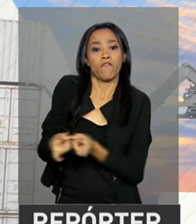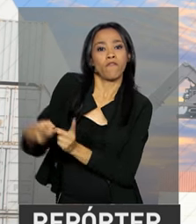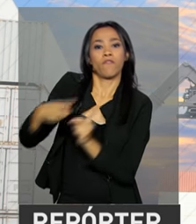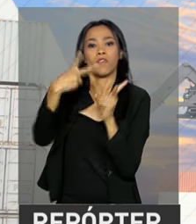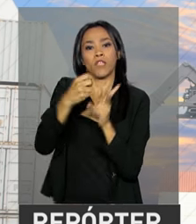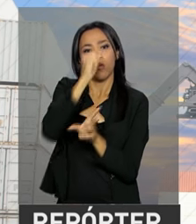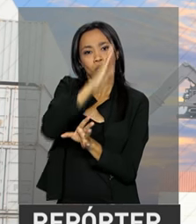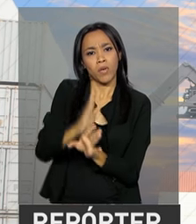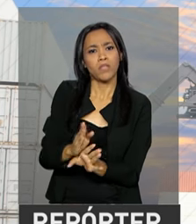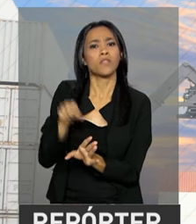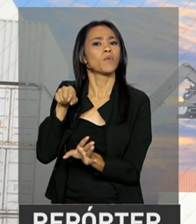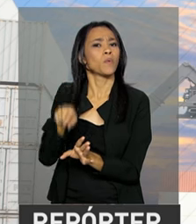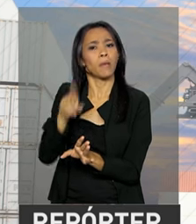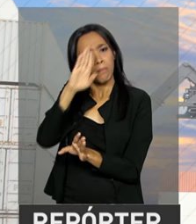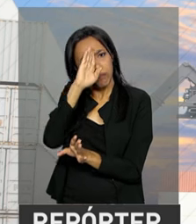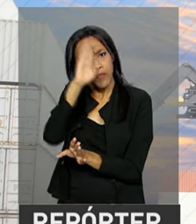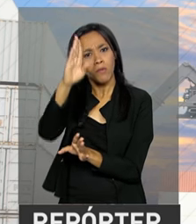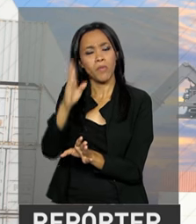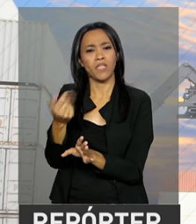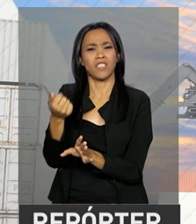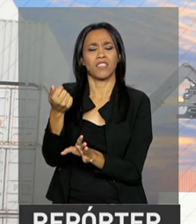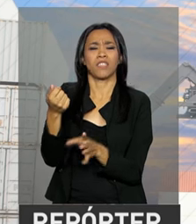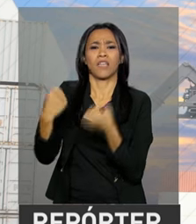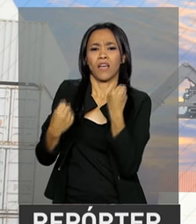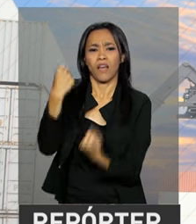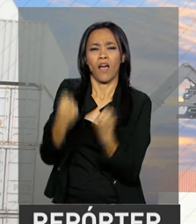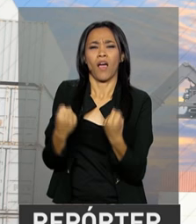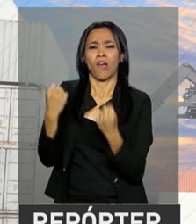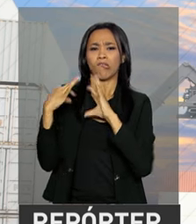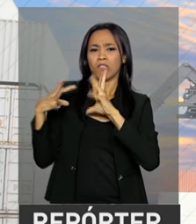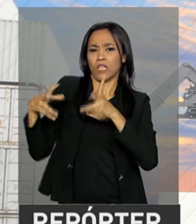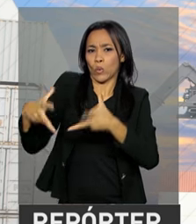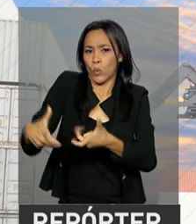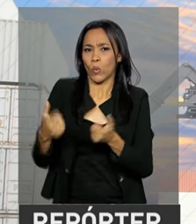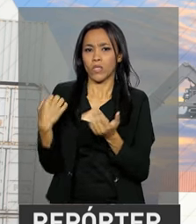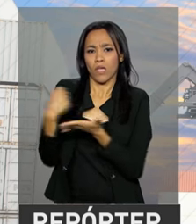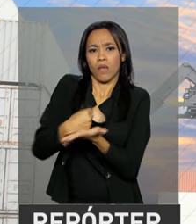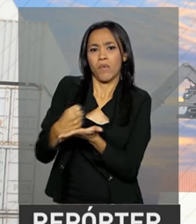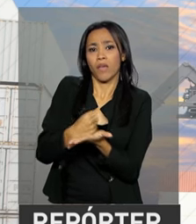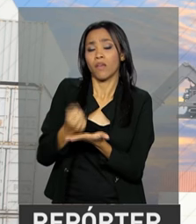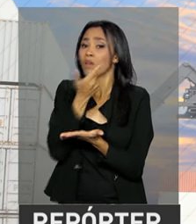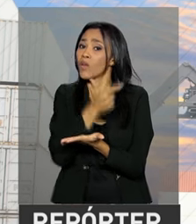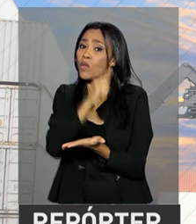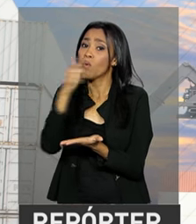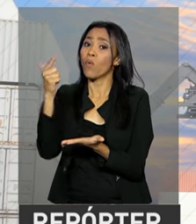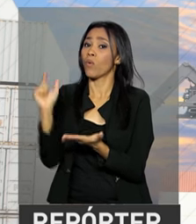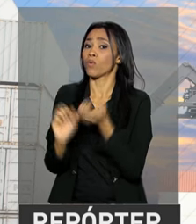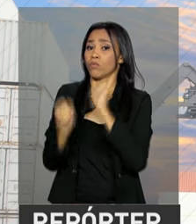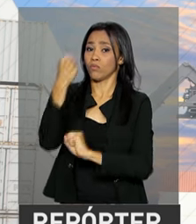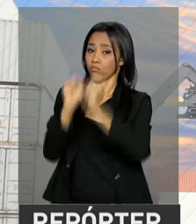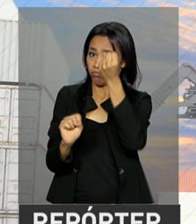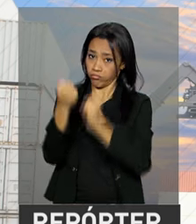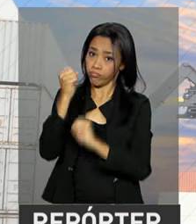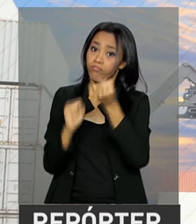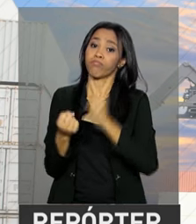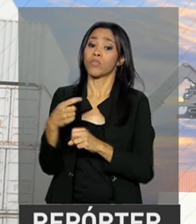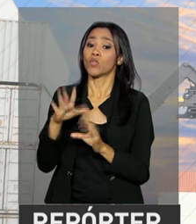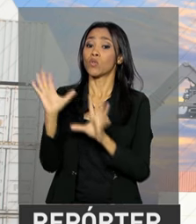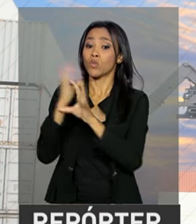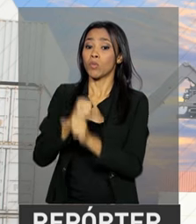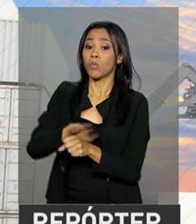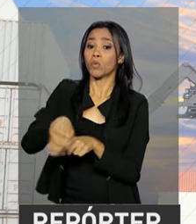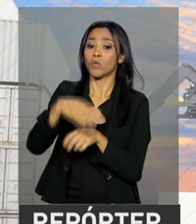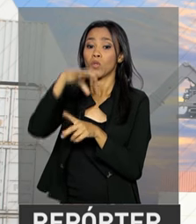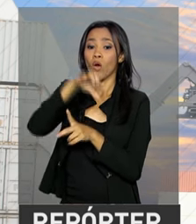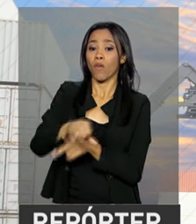brasil principalmente peças para carros e tratores medicamentos e outros produtos industrializados no valor de